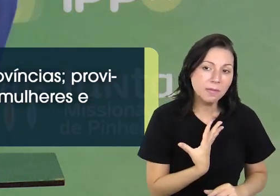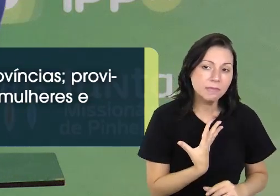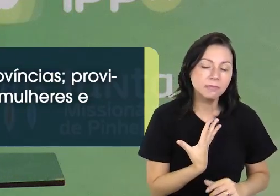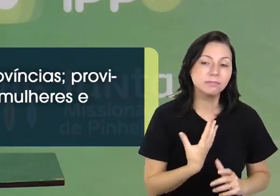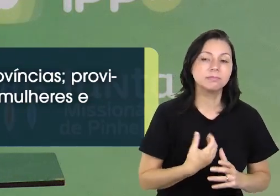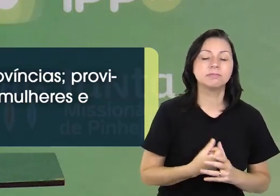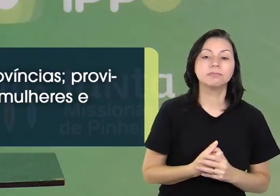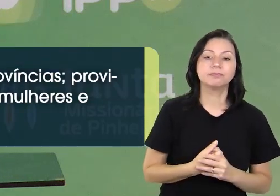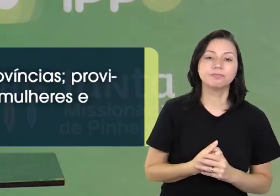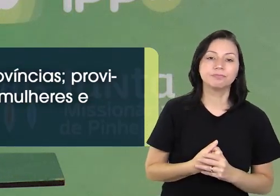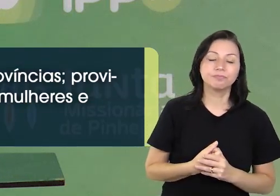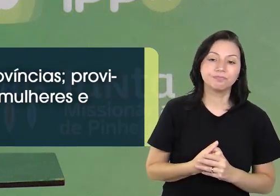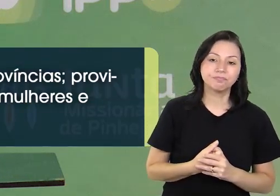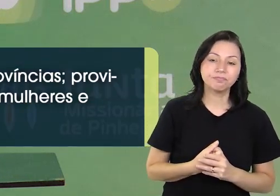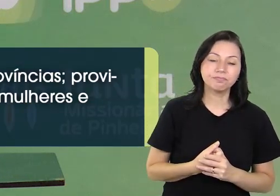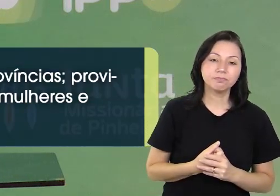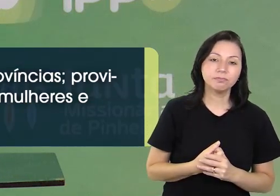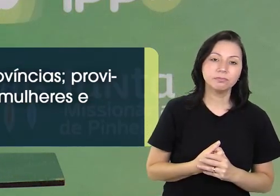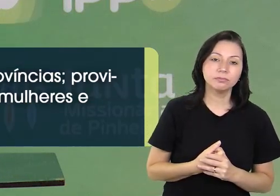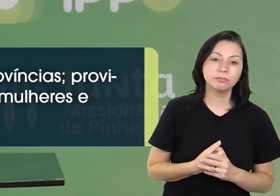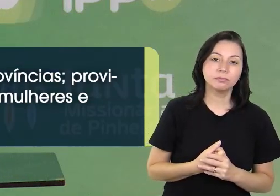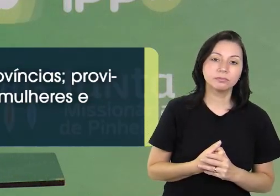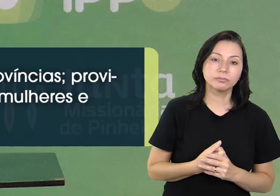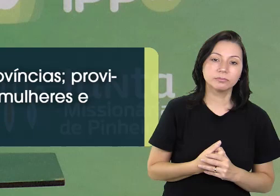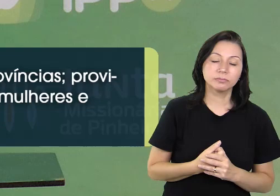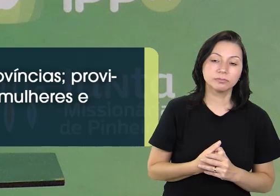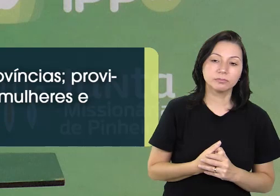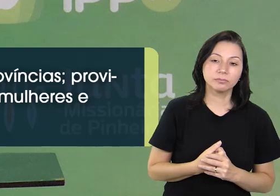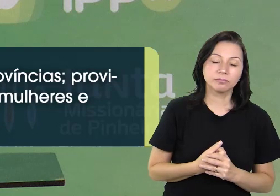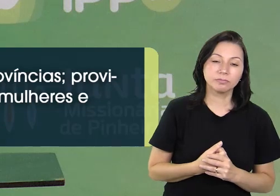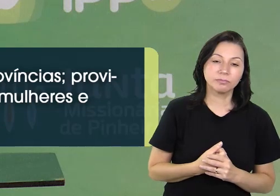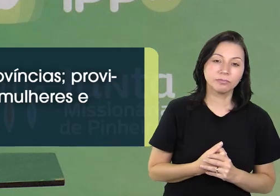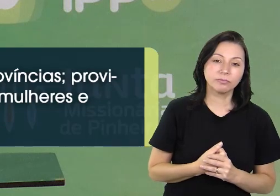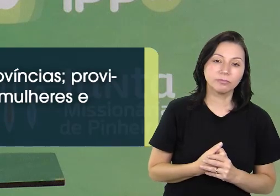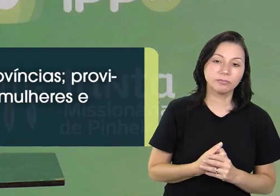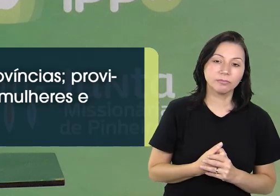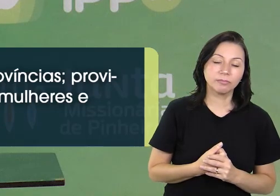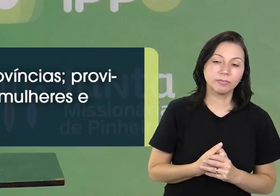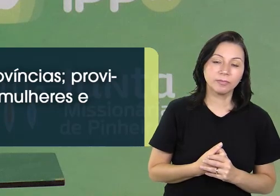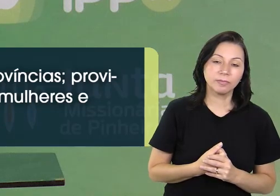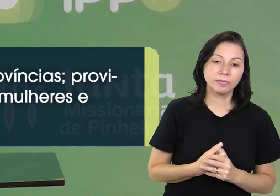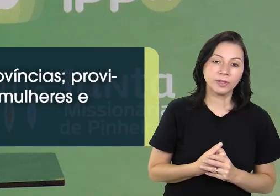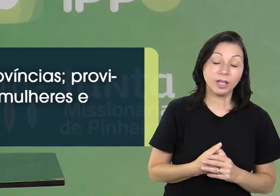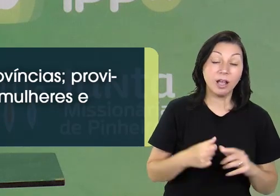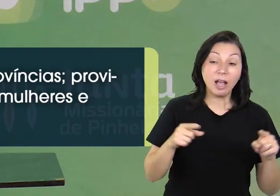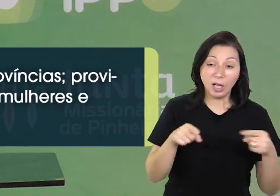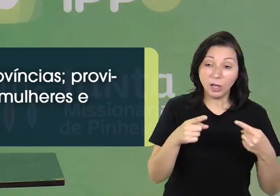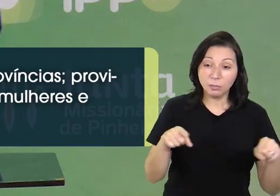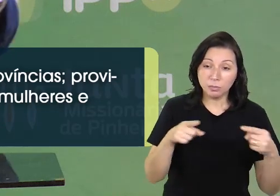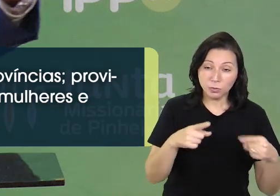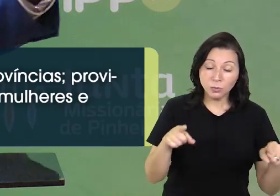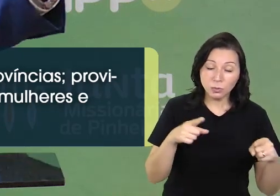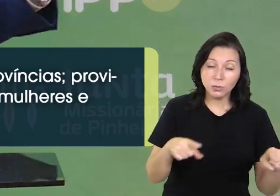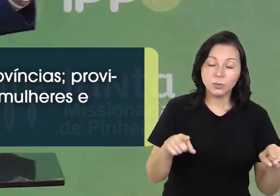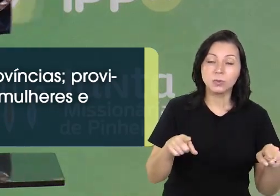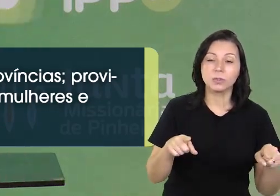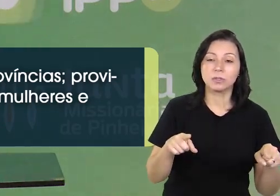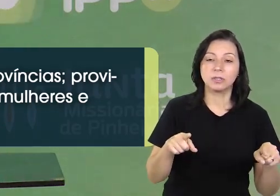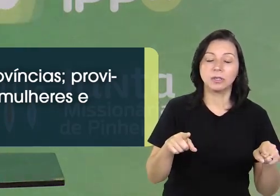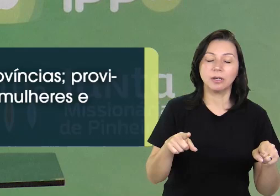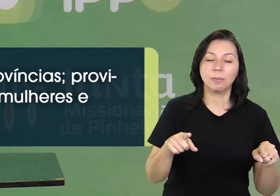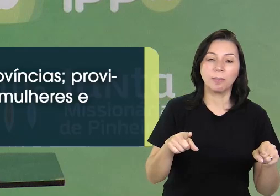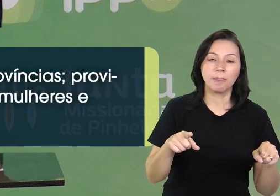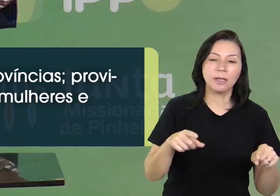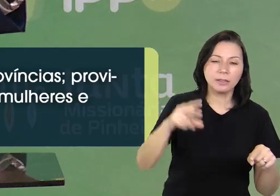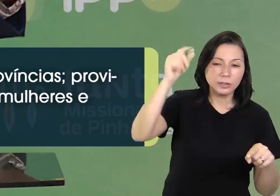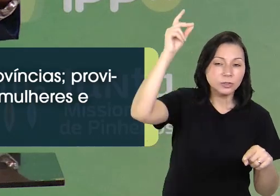ou um deleite ou um prazer raro e caro ou seja as noites de Salomão